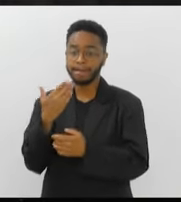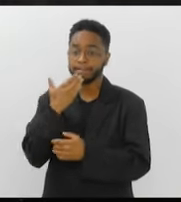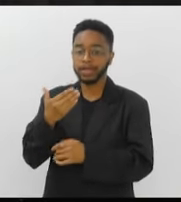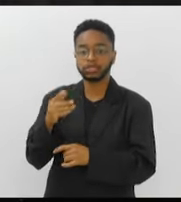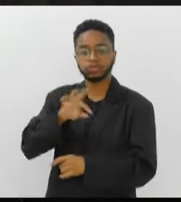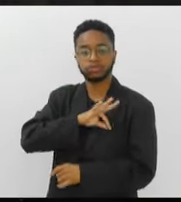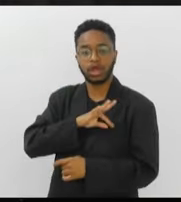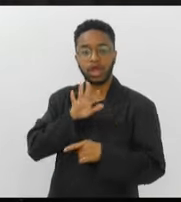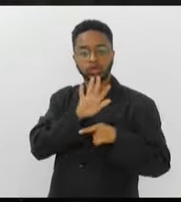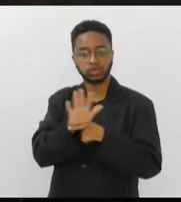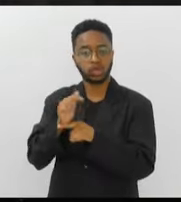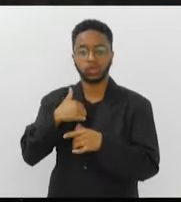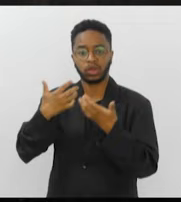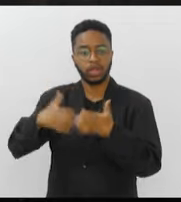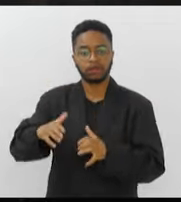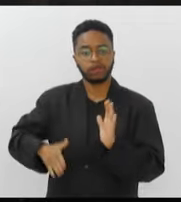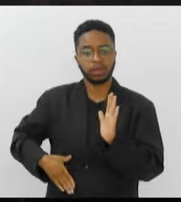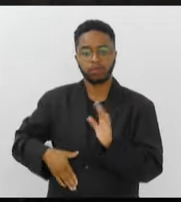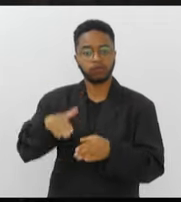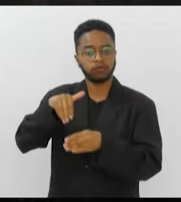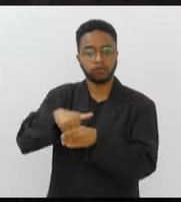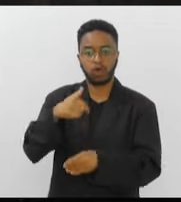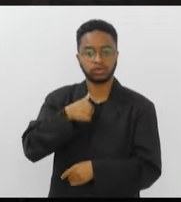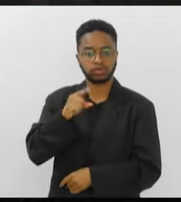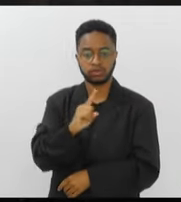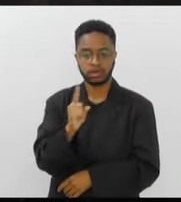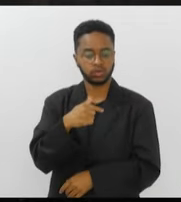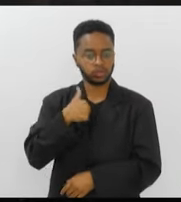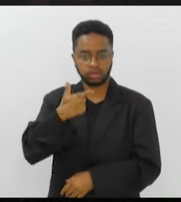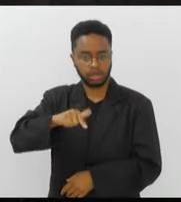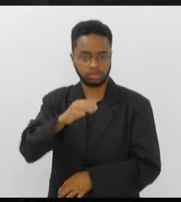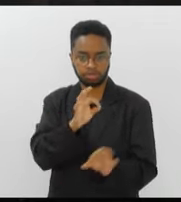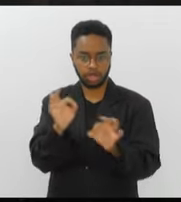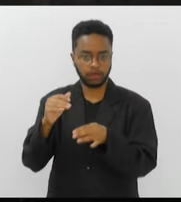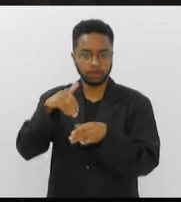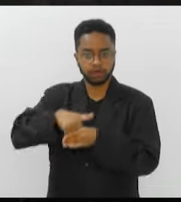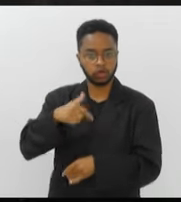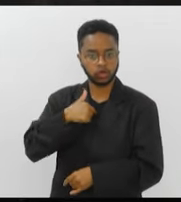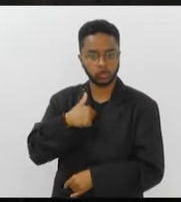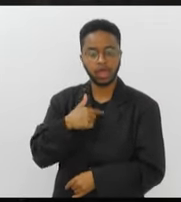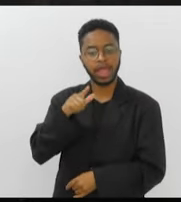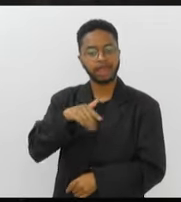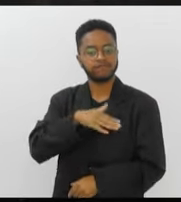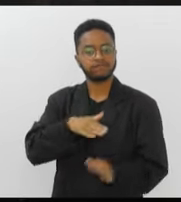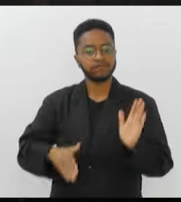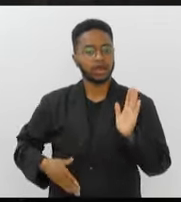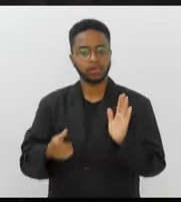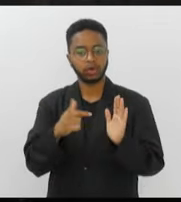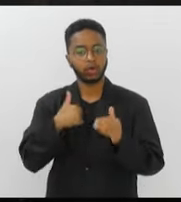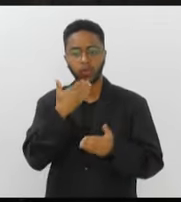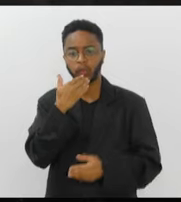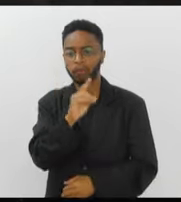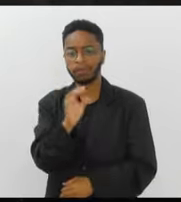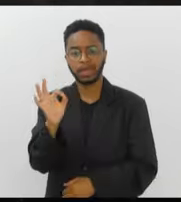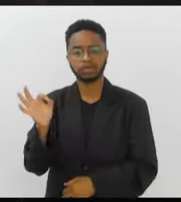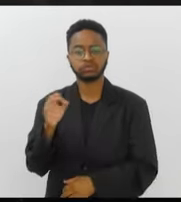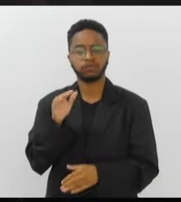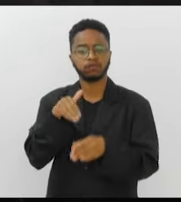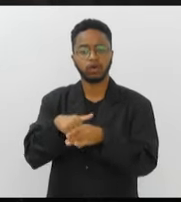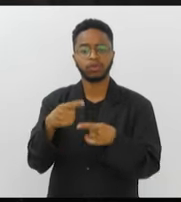tenho voto de vagabundo, não, pô. Não tenho voto de vagabundo. Não peço voto aí. Até porque nem documento eles têm,